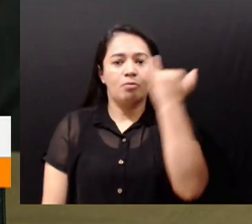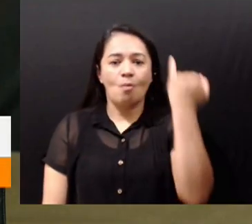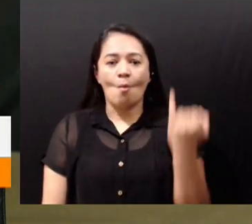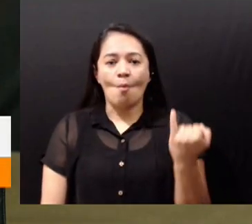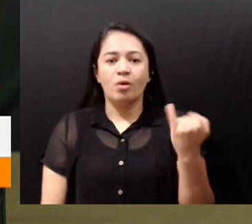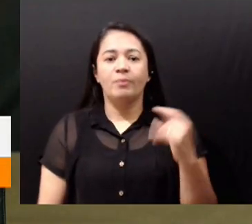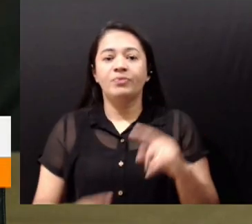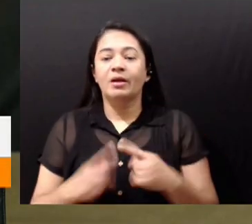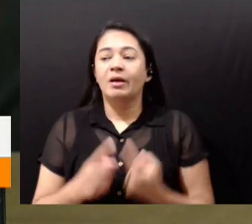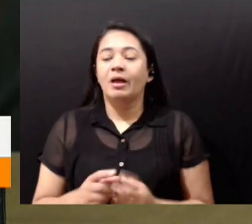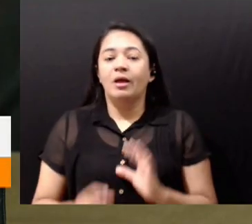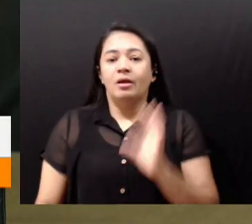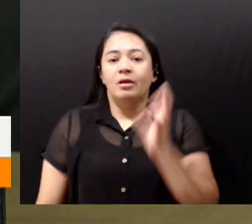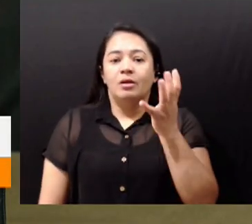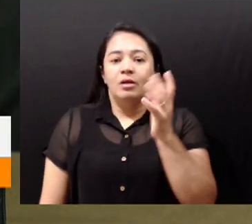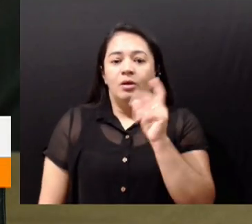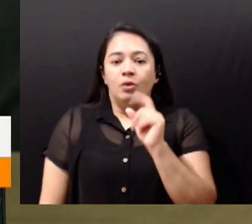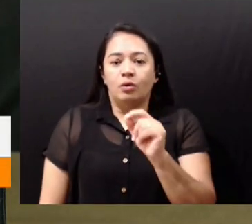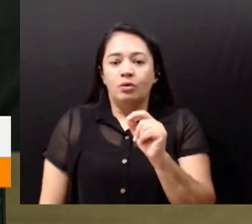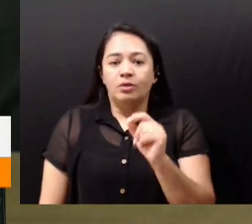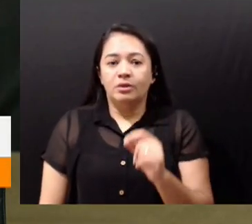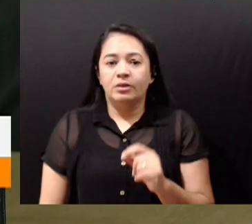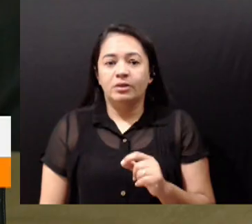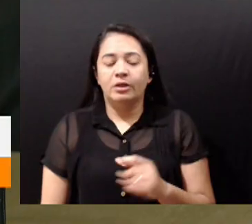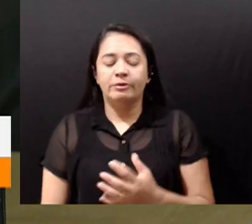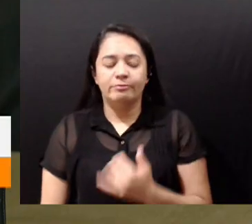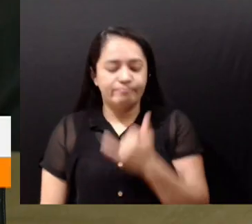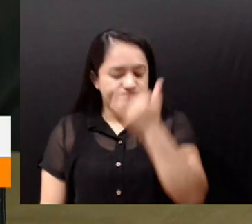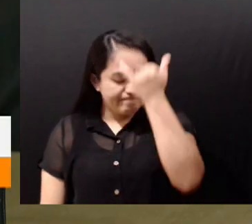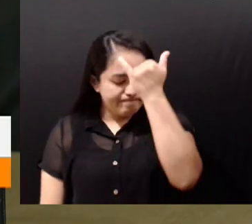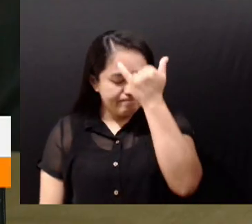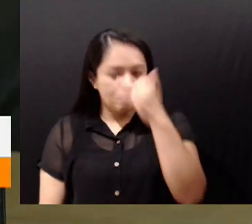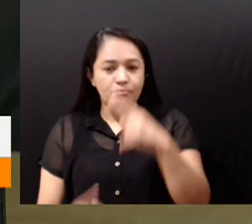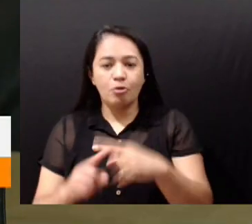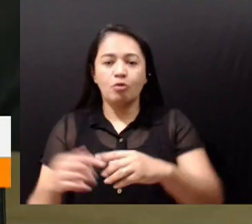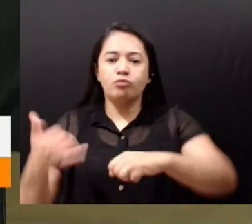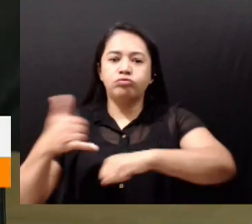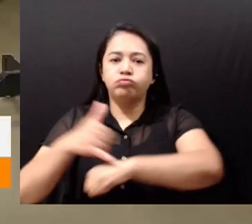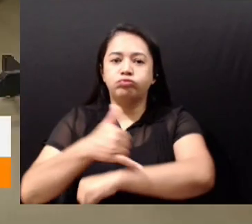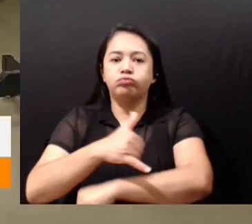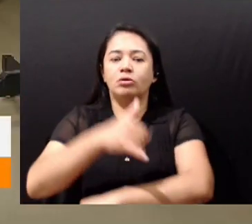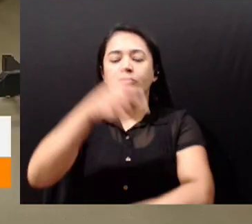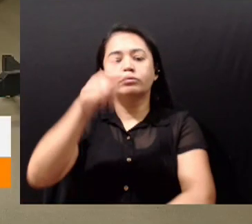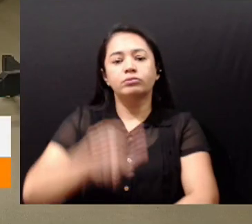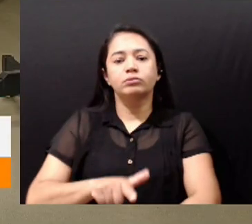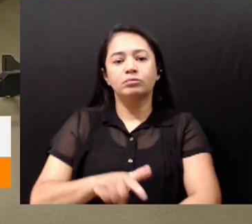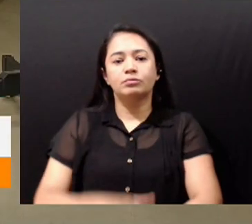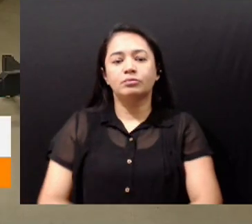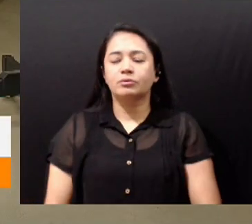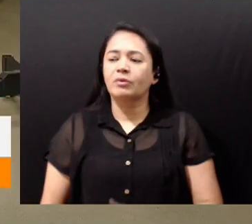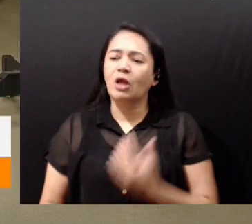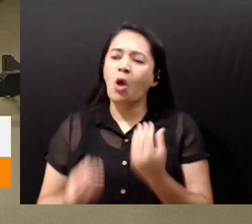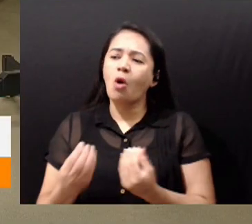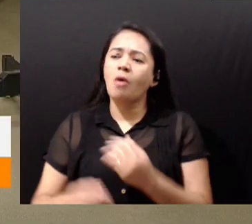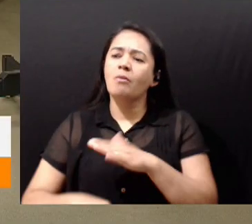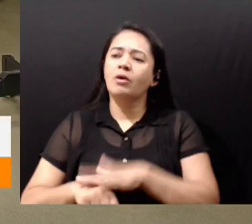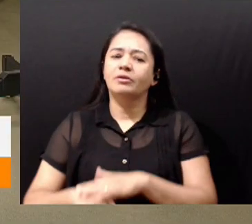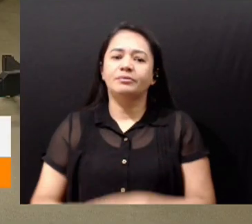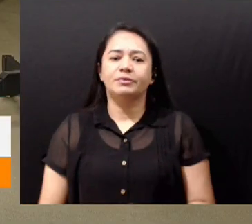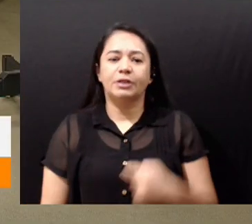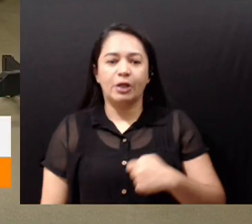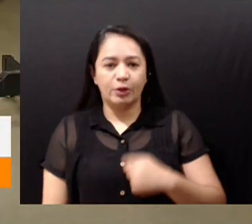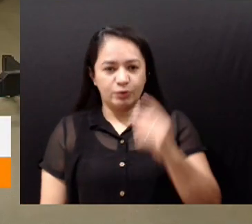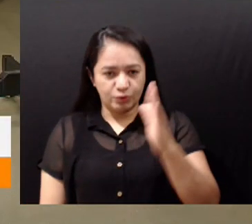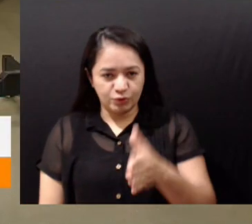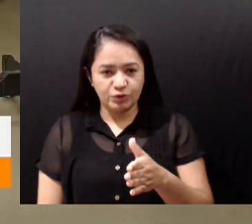falou, e aí eu vou me frustrar. Como faz? Você já passou por isso? Eu já passei por isso. Ainda